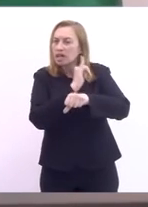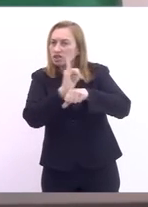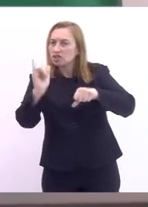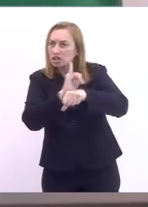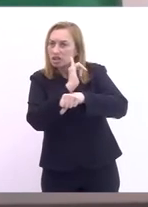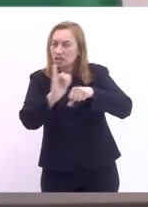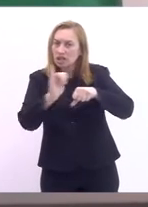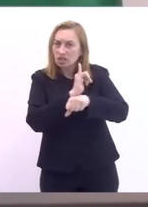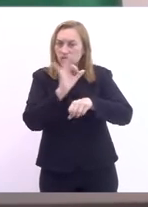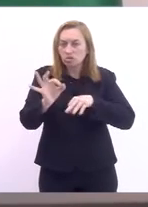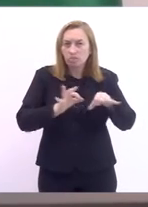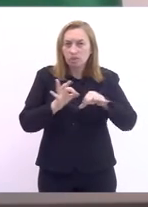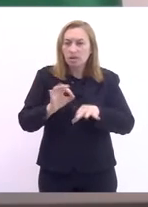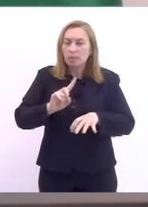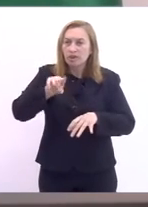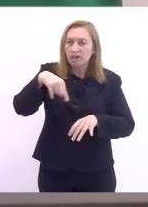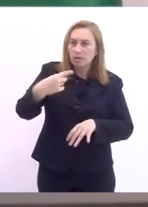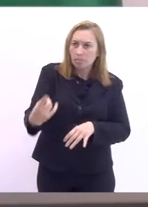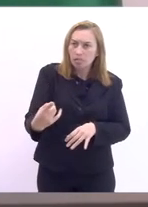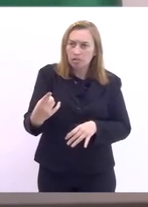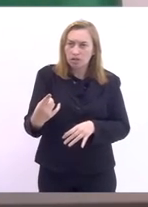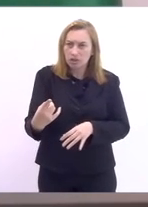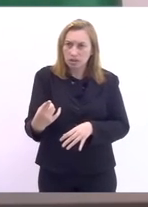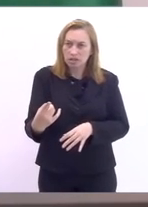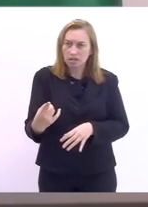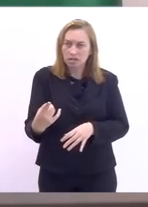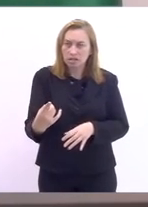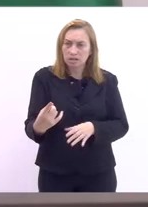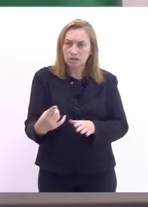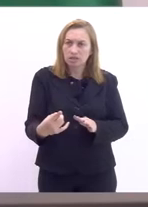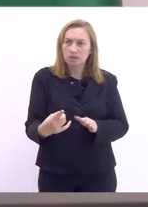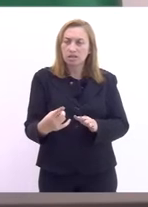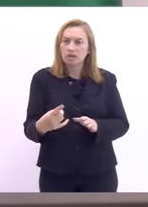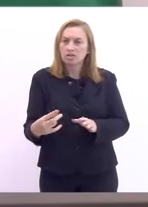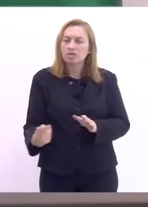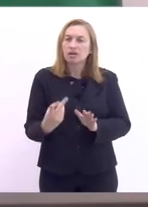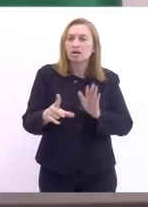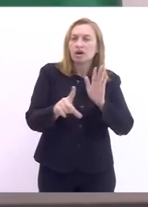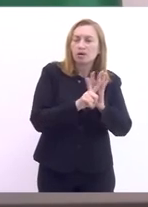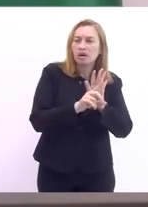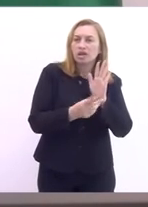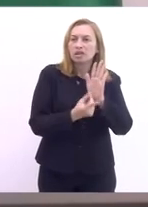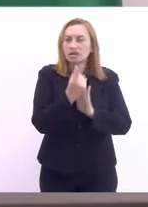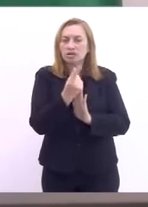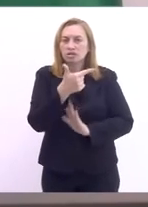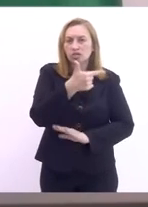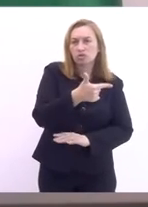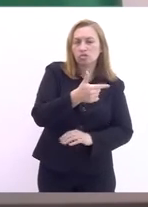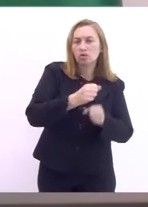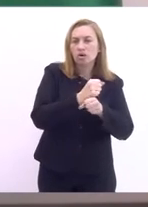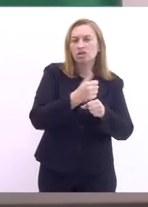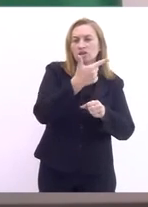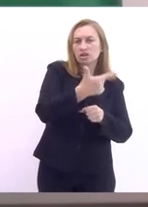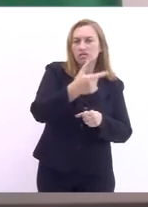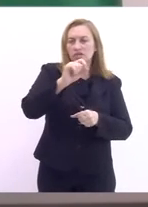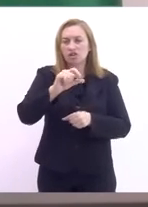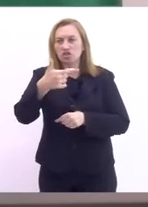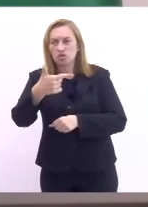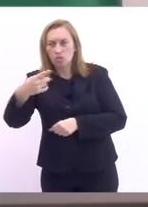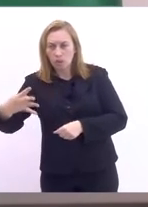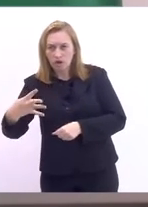exatamente a contemplar a LDO de 24. Então, o que gostaria de fazer